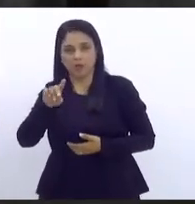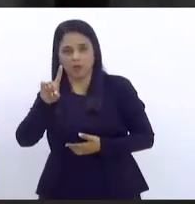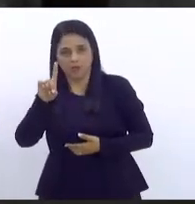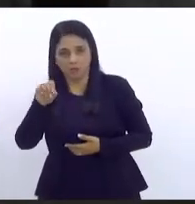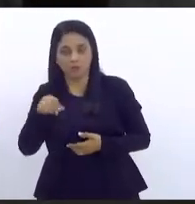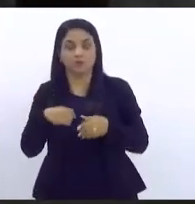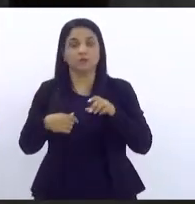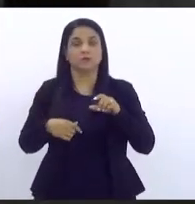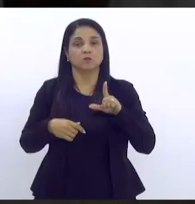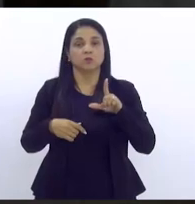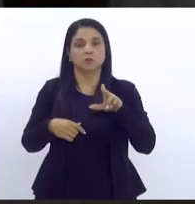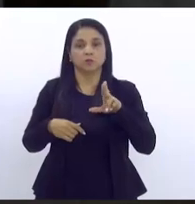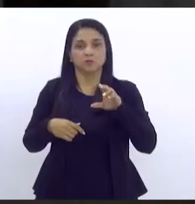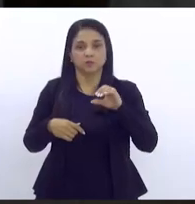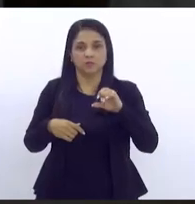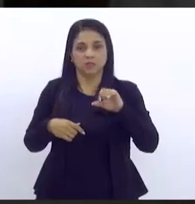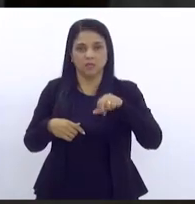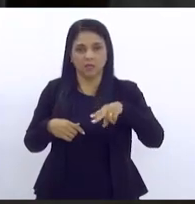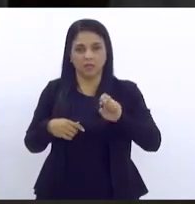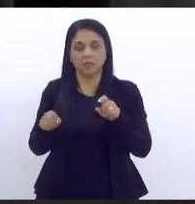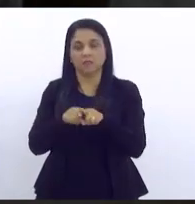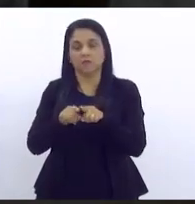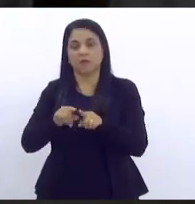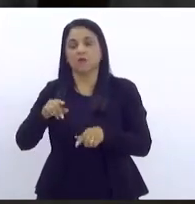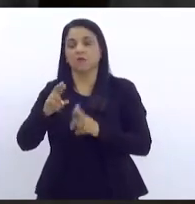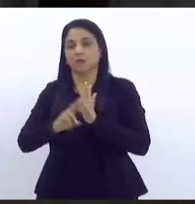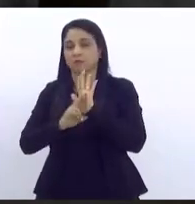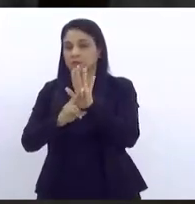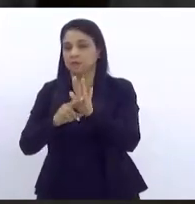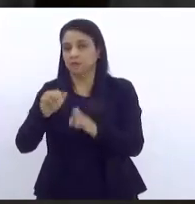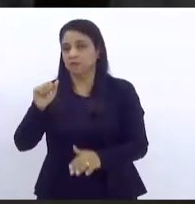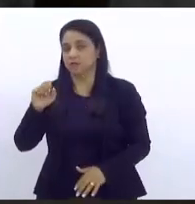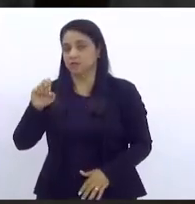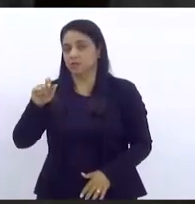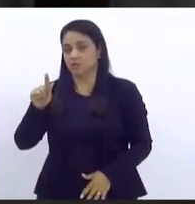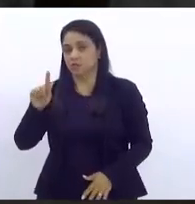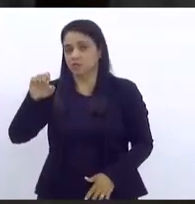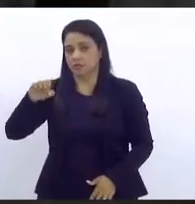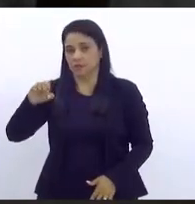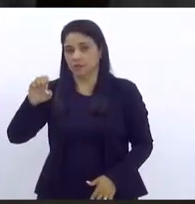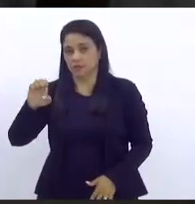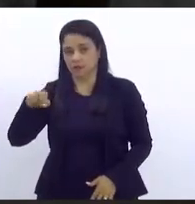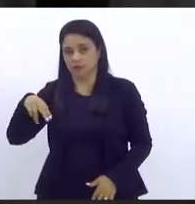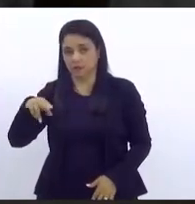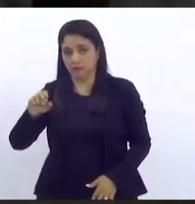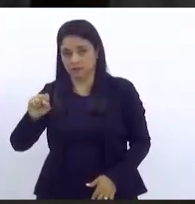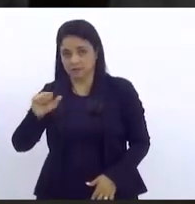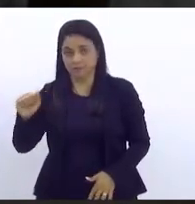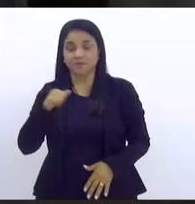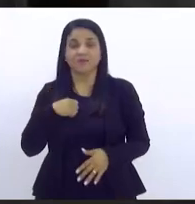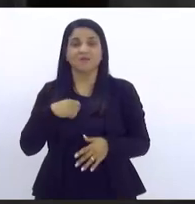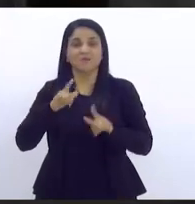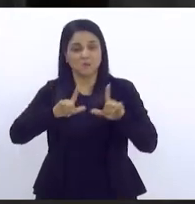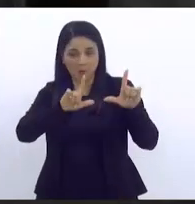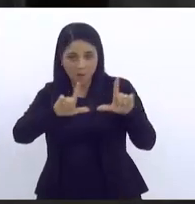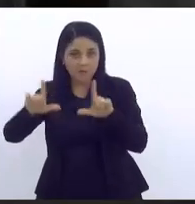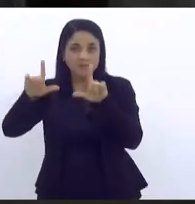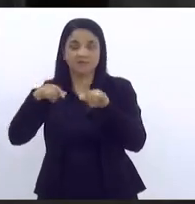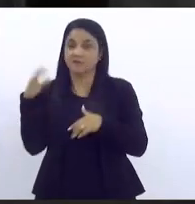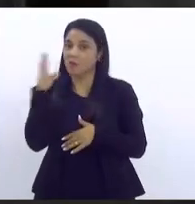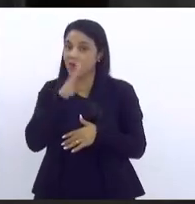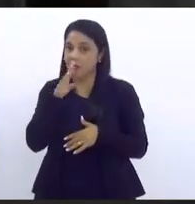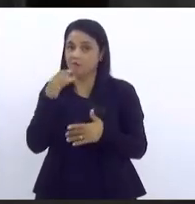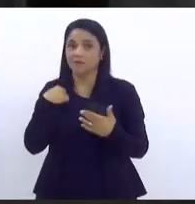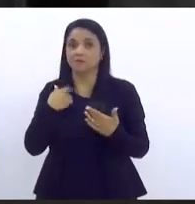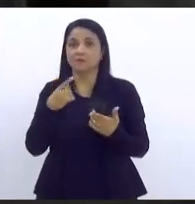da Gena né companheira lá da ponta eu tinha uma apresentação rápida para fazer não sei se mas